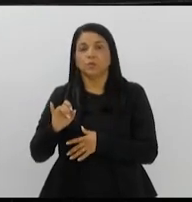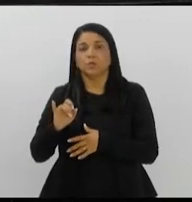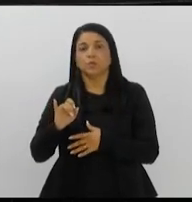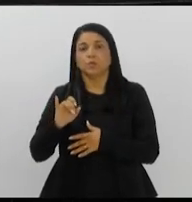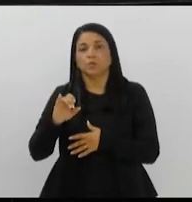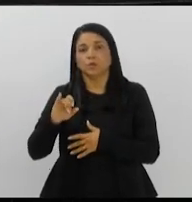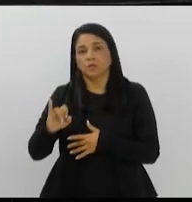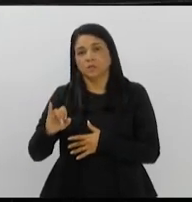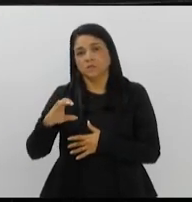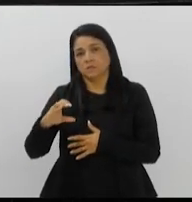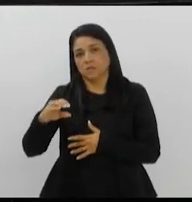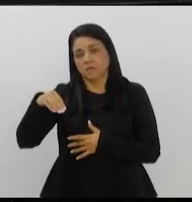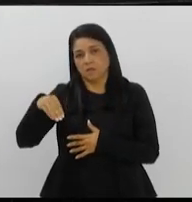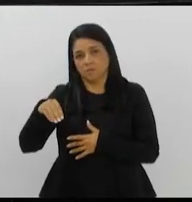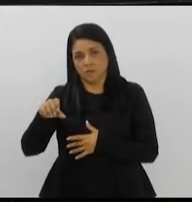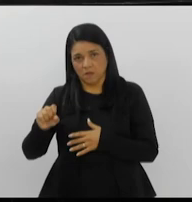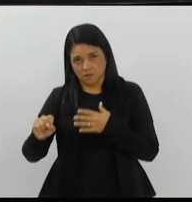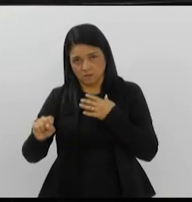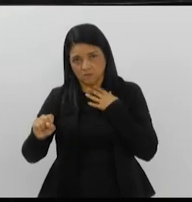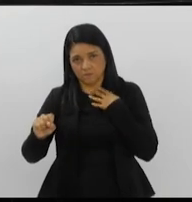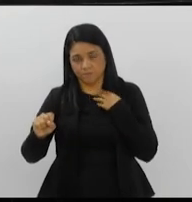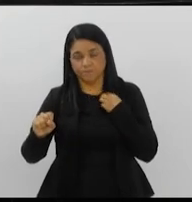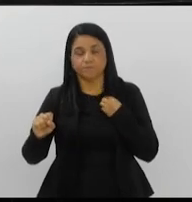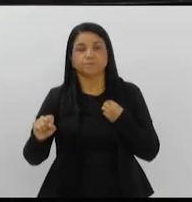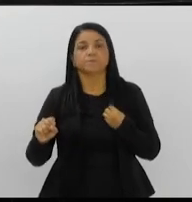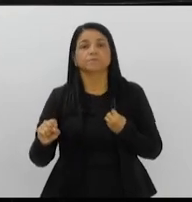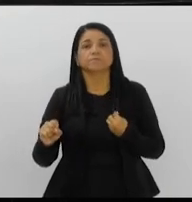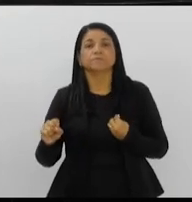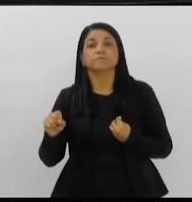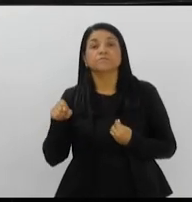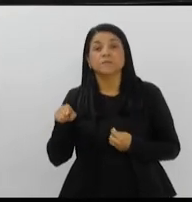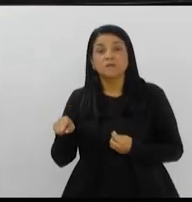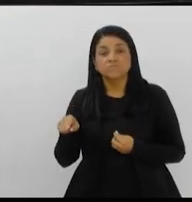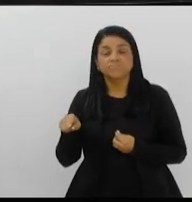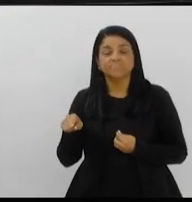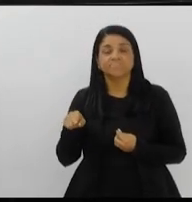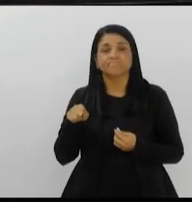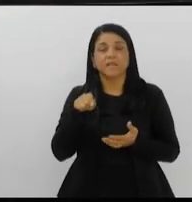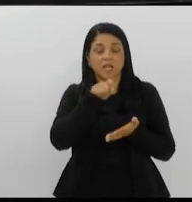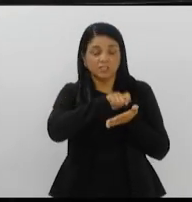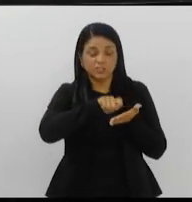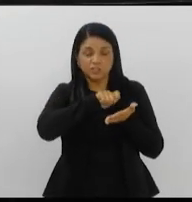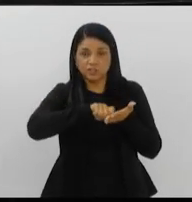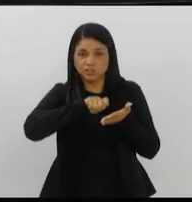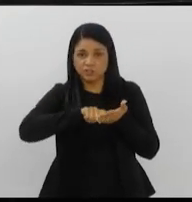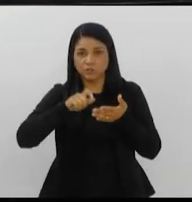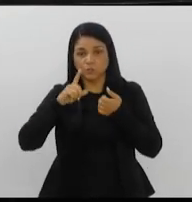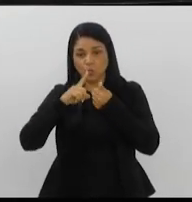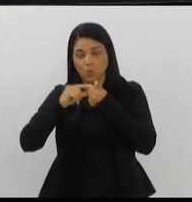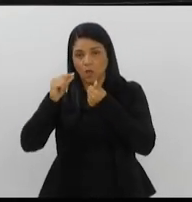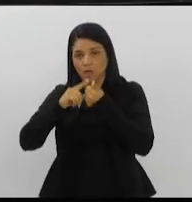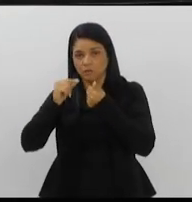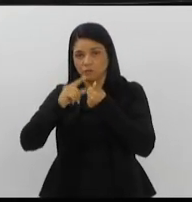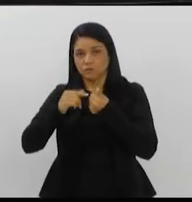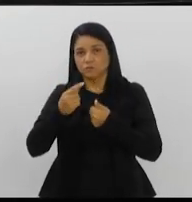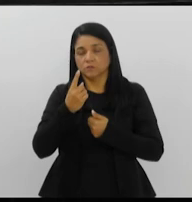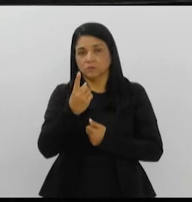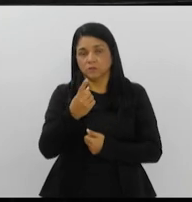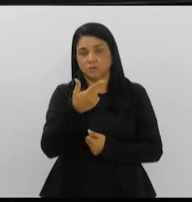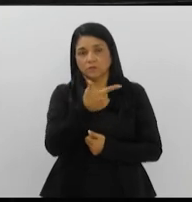o ICMS. Isso está descrito no artigo 129 da